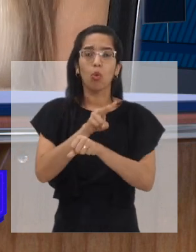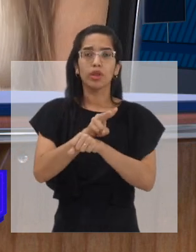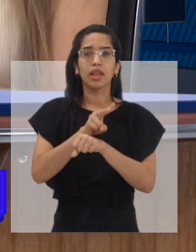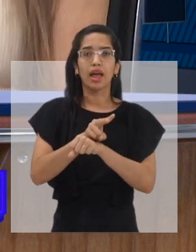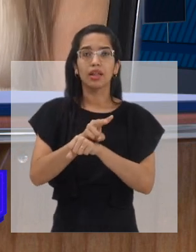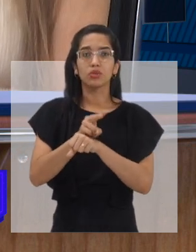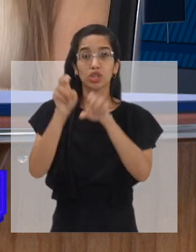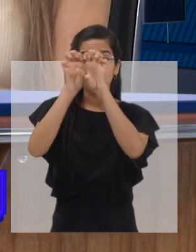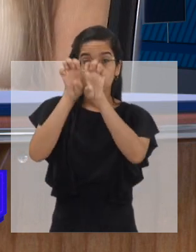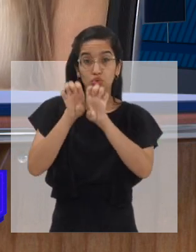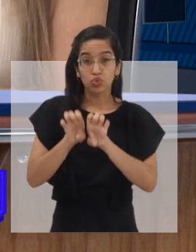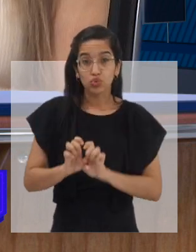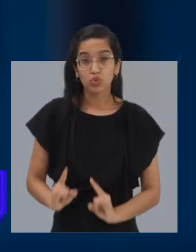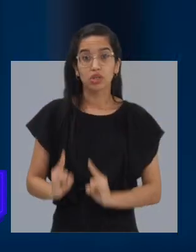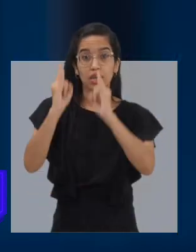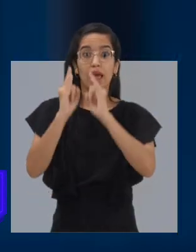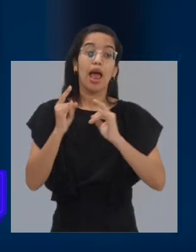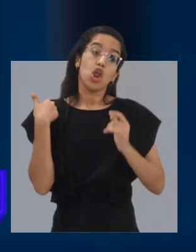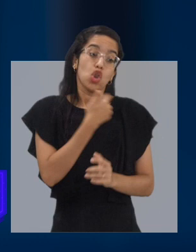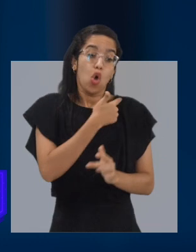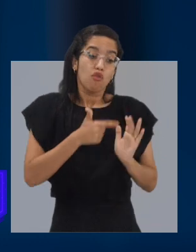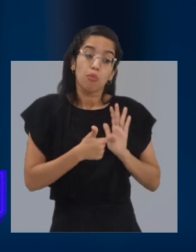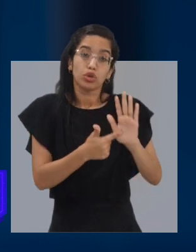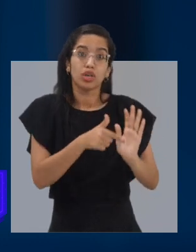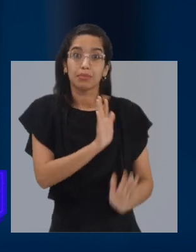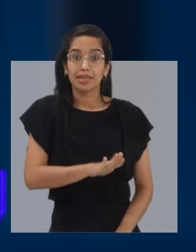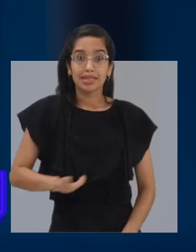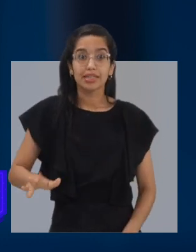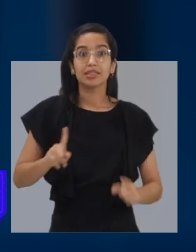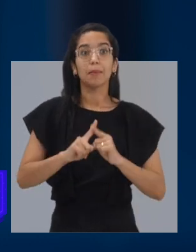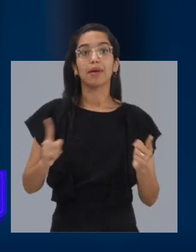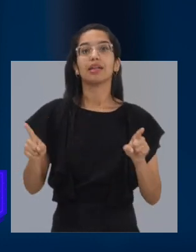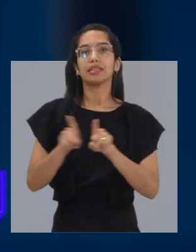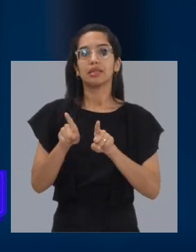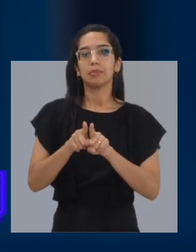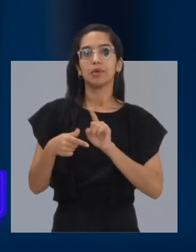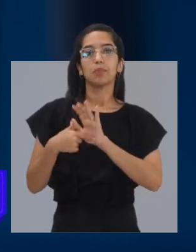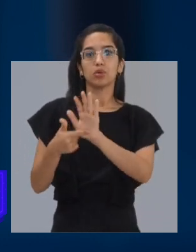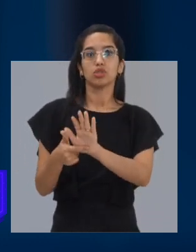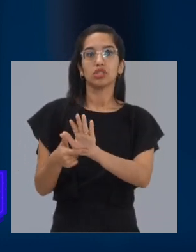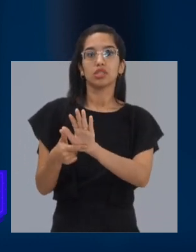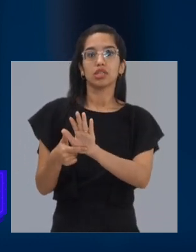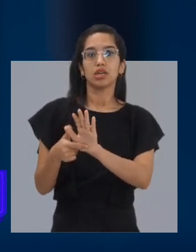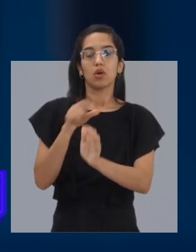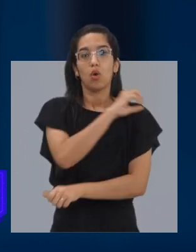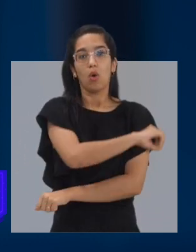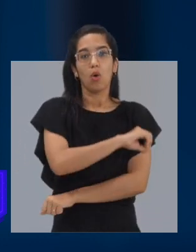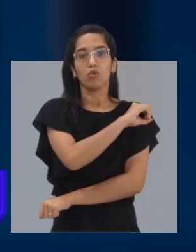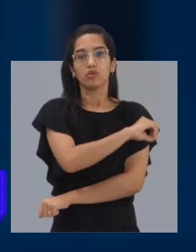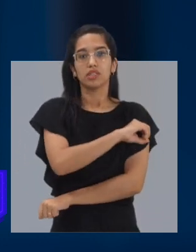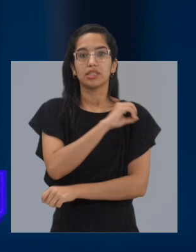com as crianças, mas não só. Vamos apresentar um vídeo em que uma oficina feita